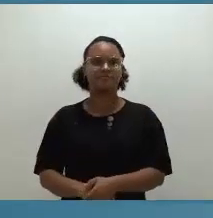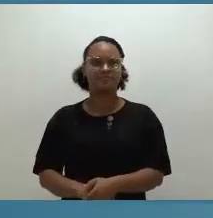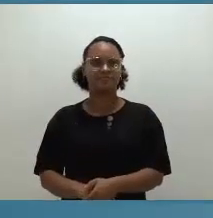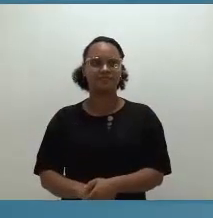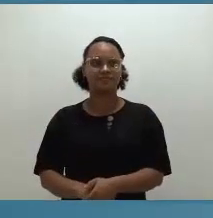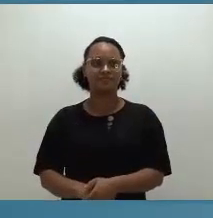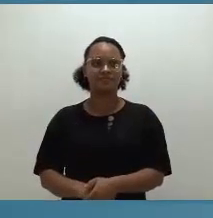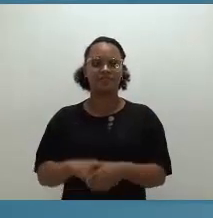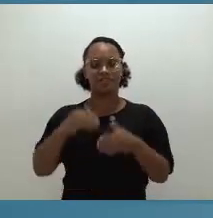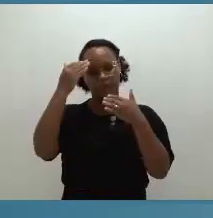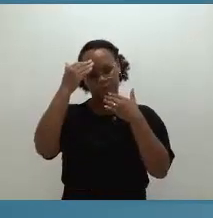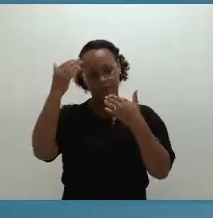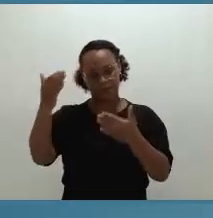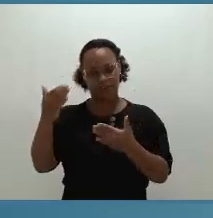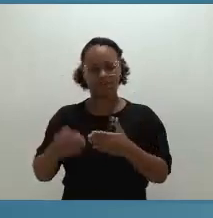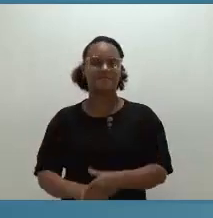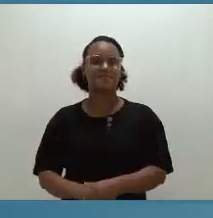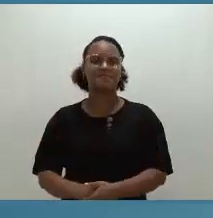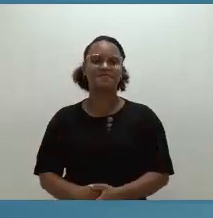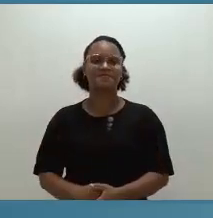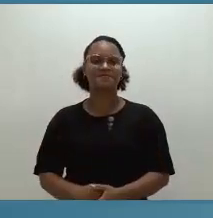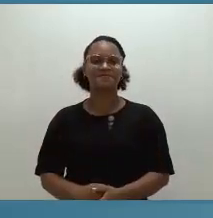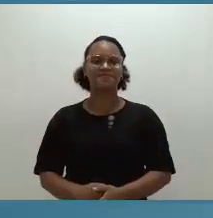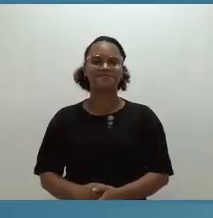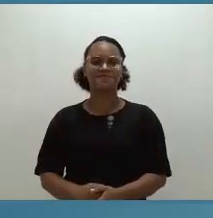Obrigada, desembargadora Nádia.